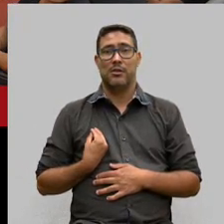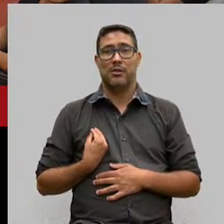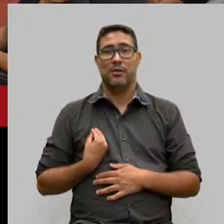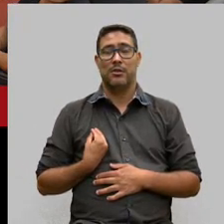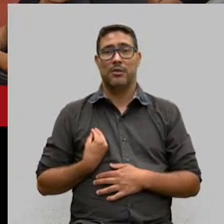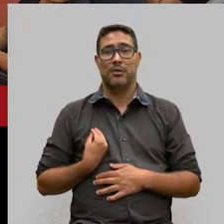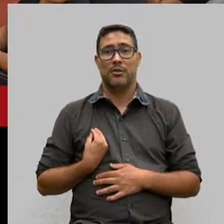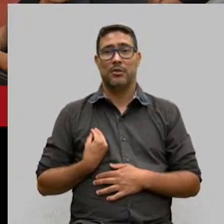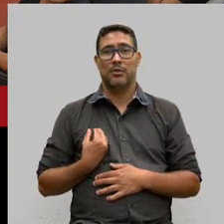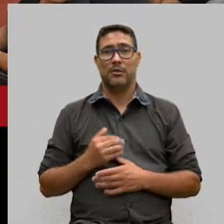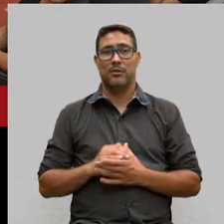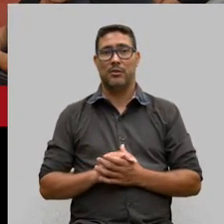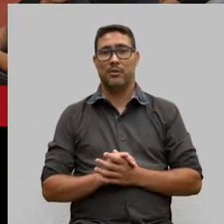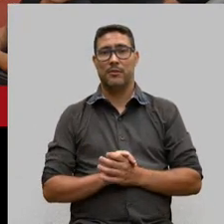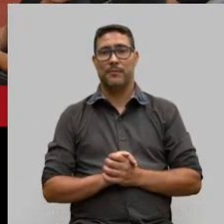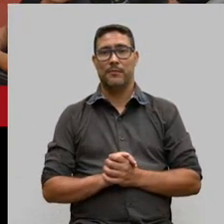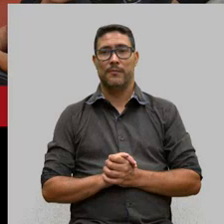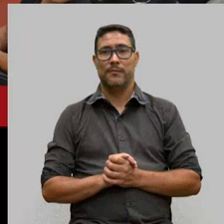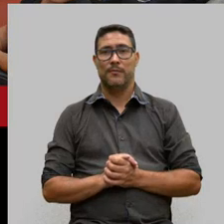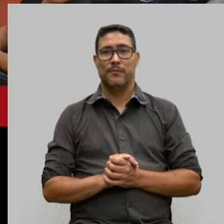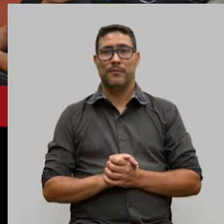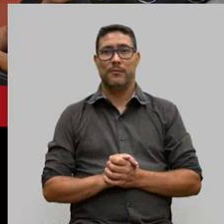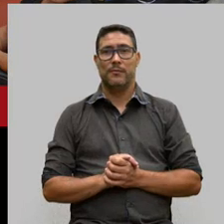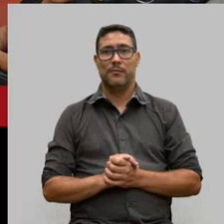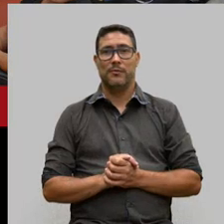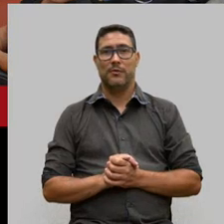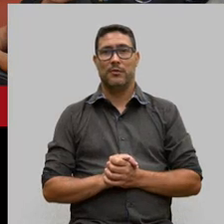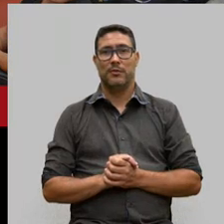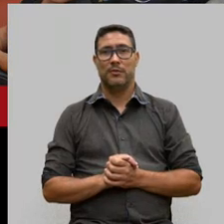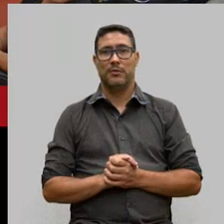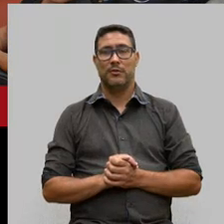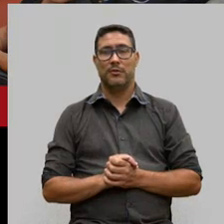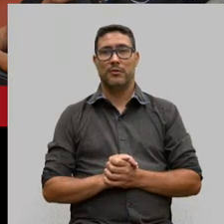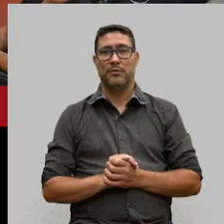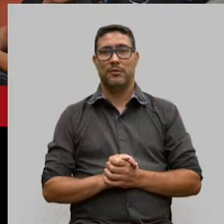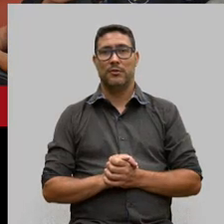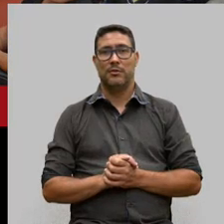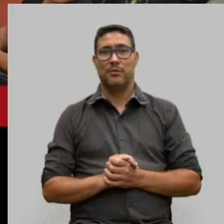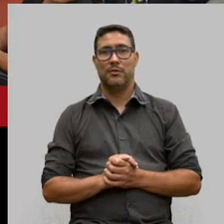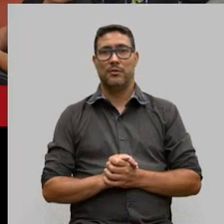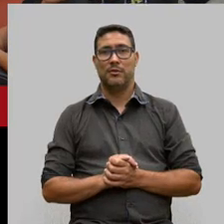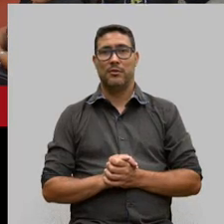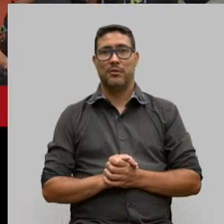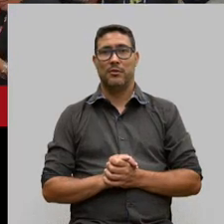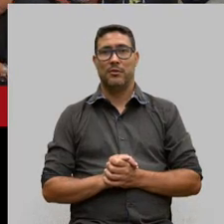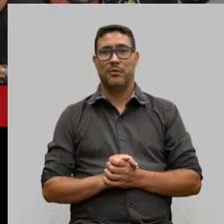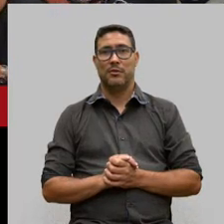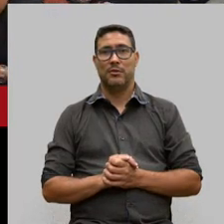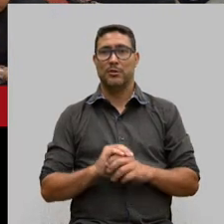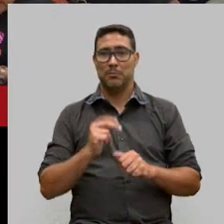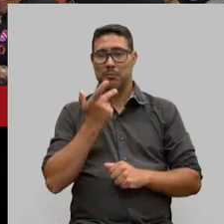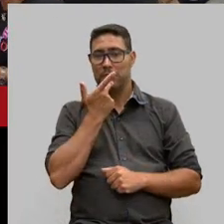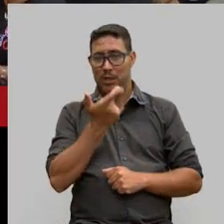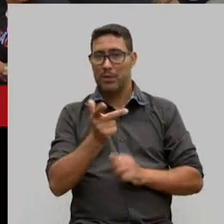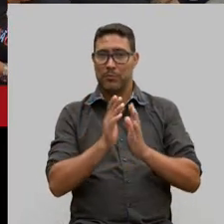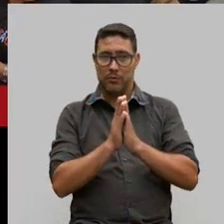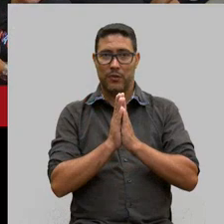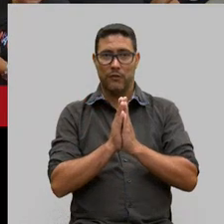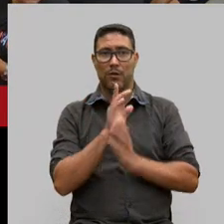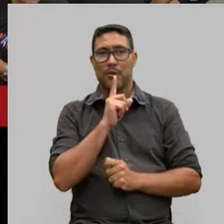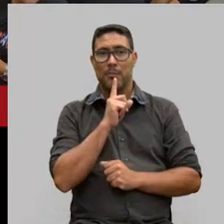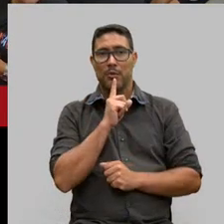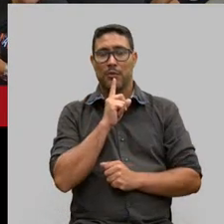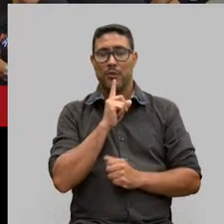aqui a gente a senhora a senhora pode falar no microfone para nós por favor para para ficar gravado por